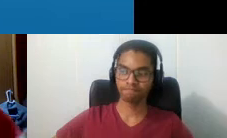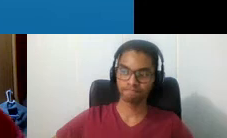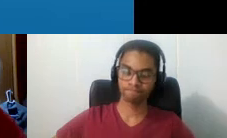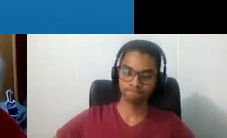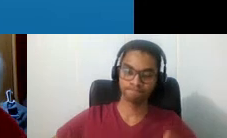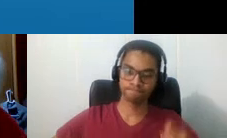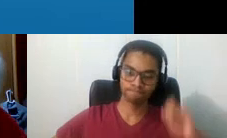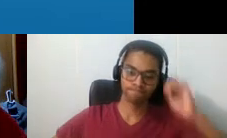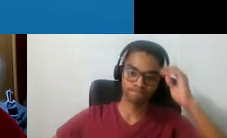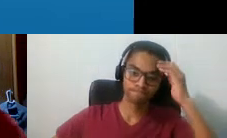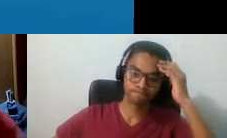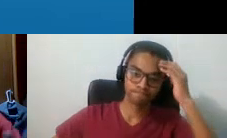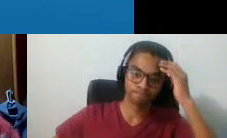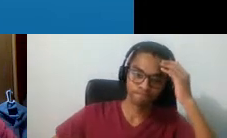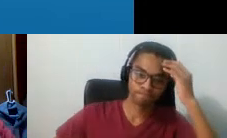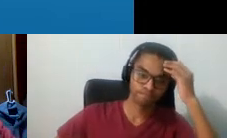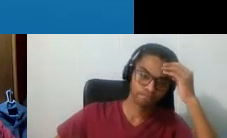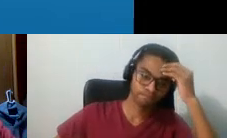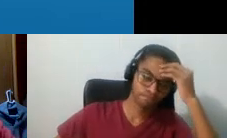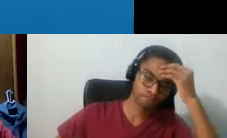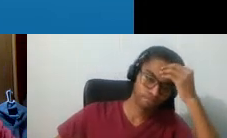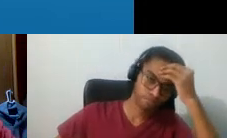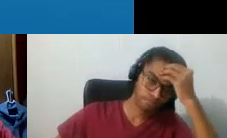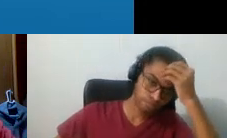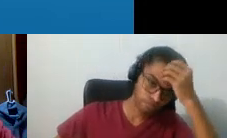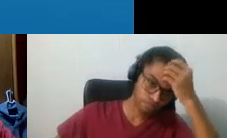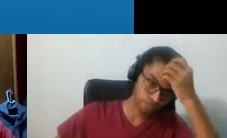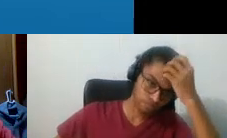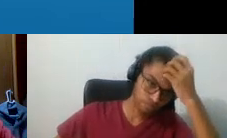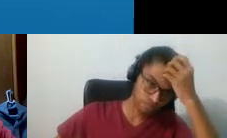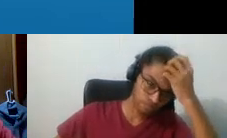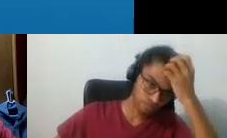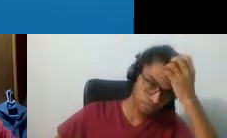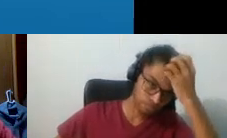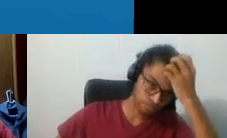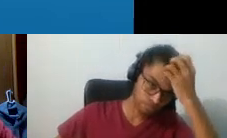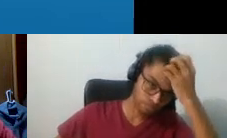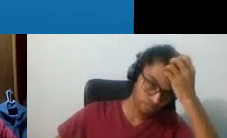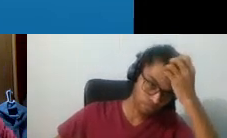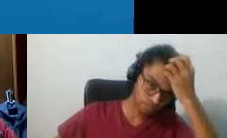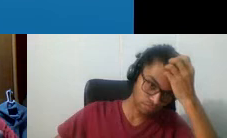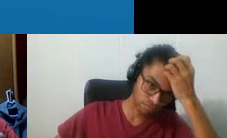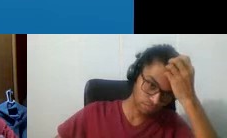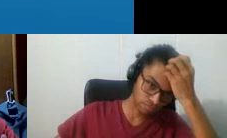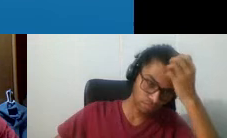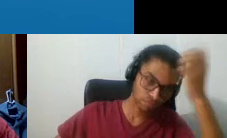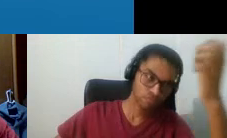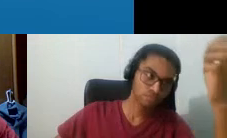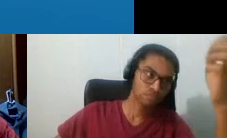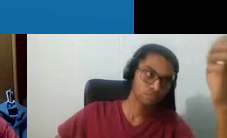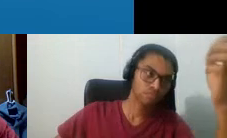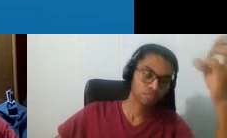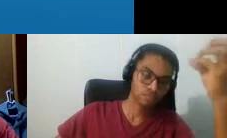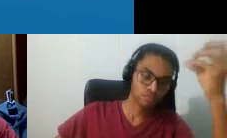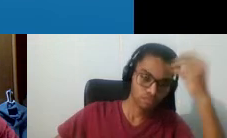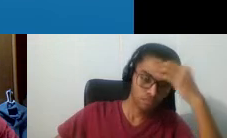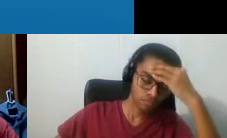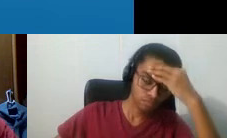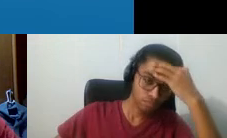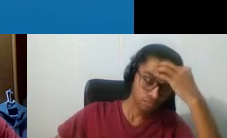E o outro fenômeno é o contrário da elasticidade, a plasticidade. Eu quero que alguma coisa, depois